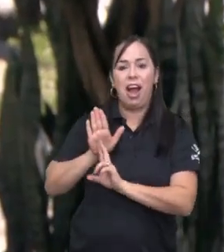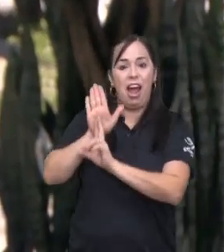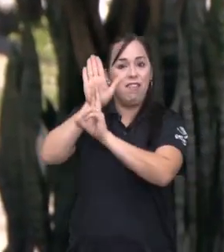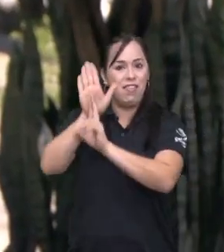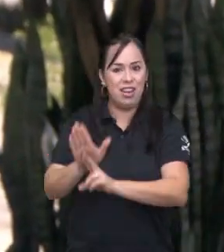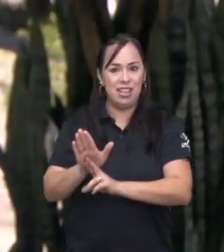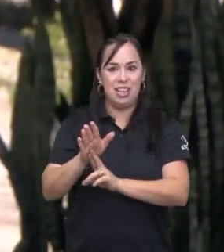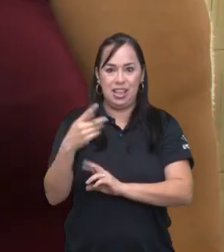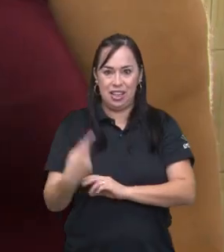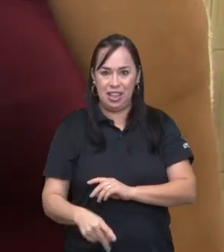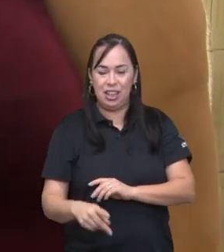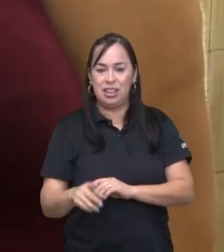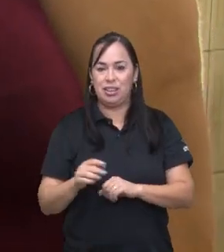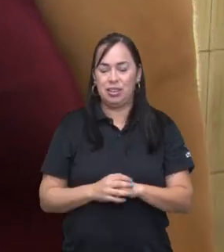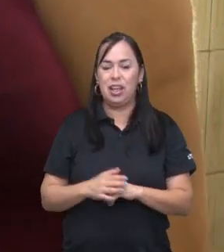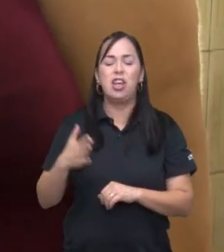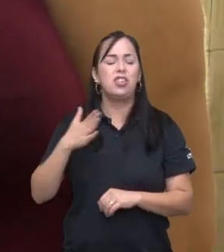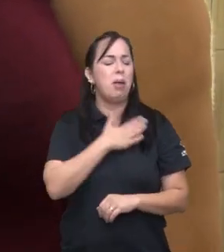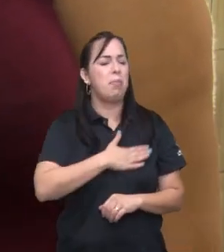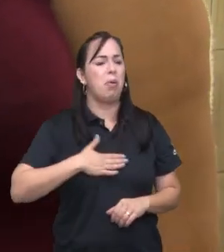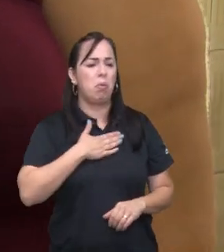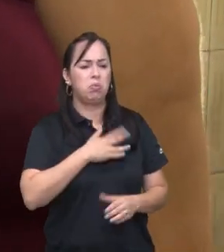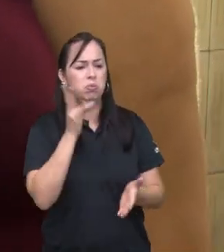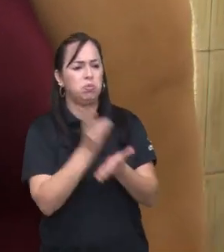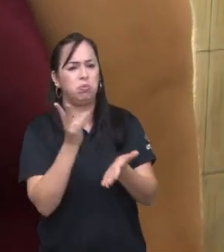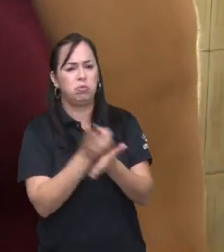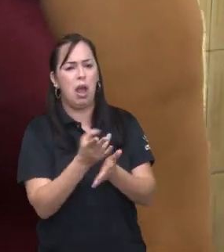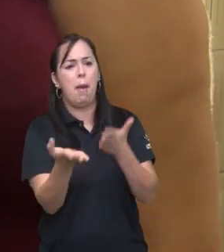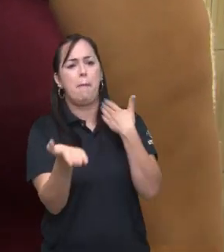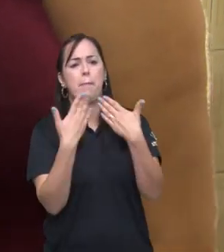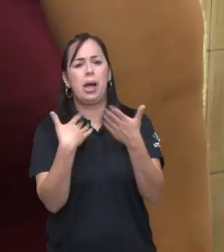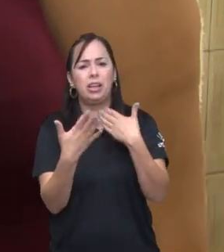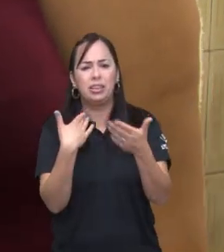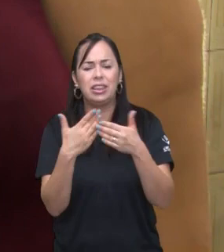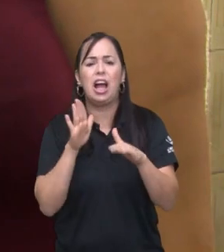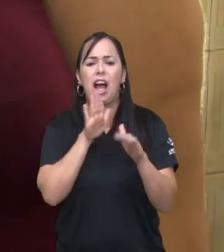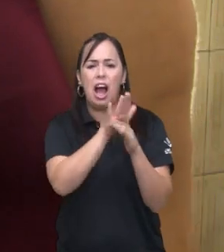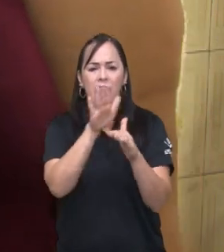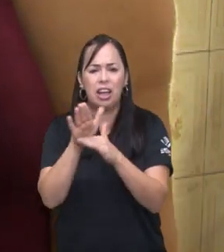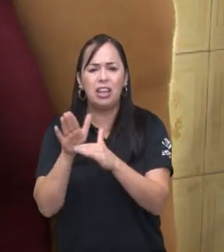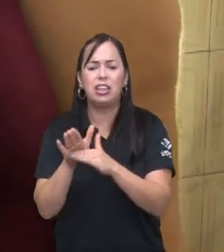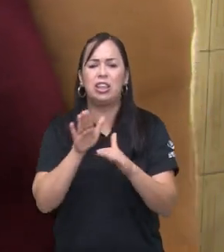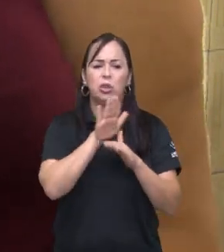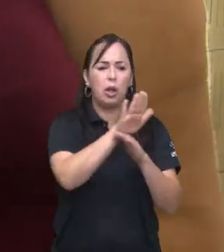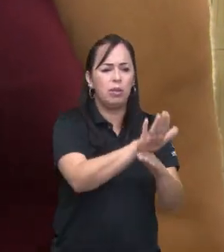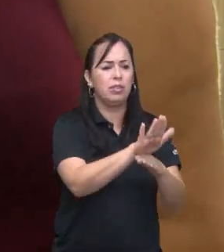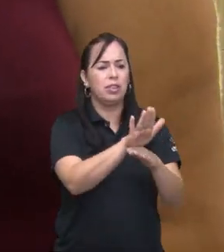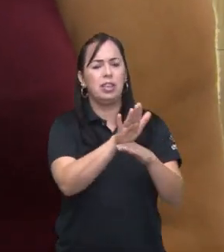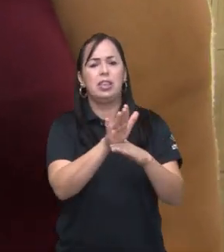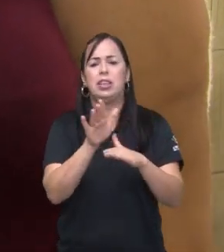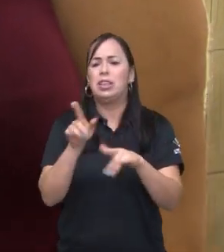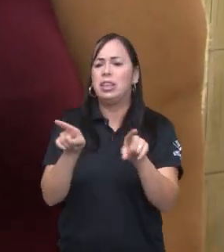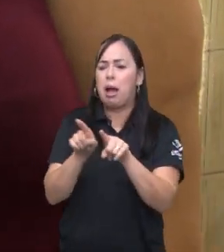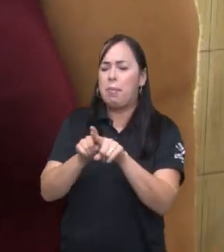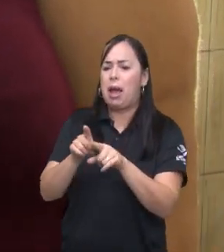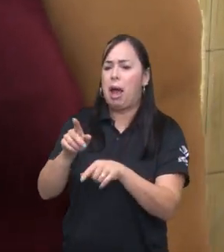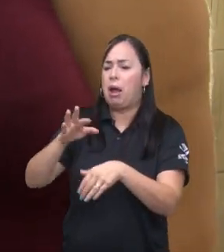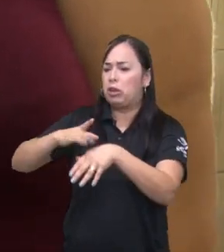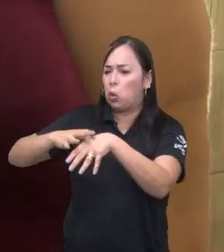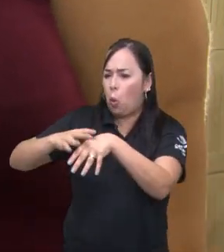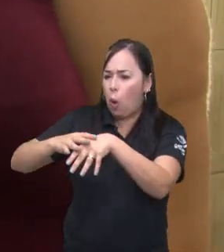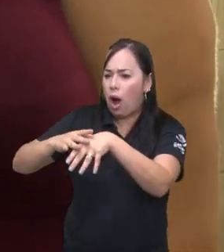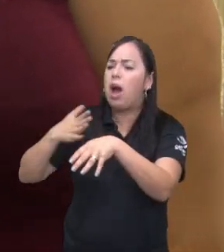no bairro. Sempre fui do povo, né? No meio do povo, conversando, ajuda um, ajuda outro, ajudava até dar banho em doente,